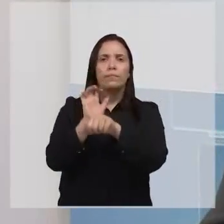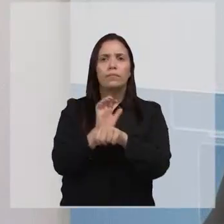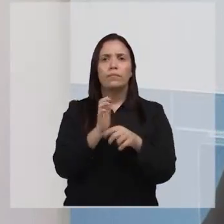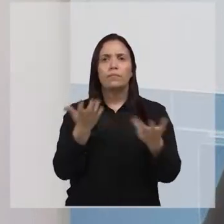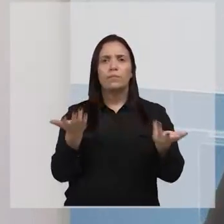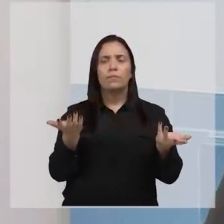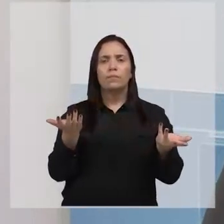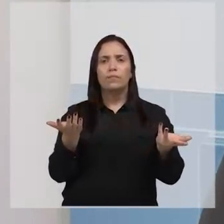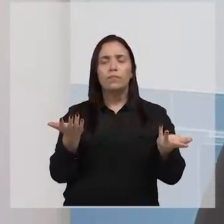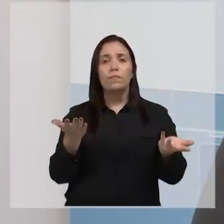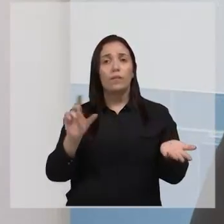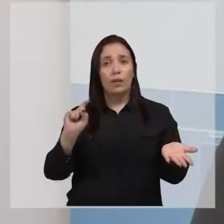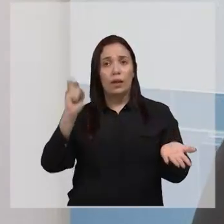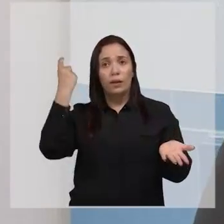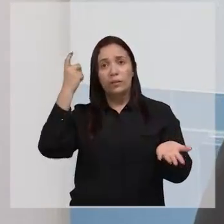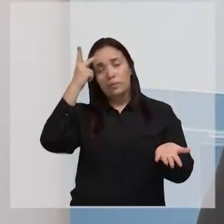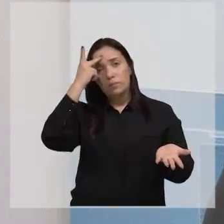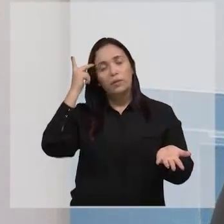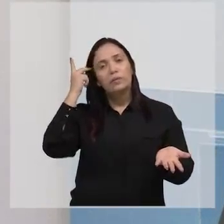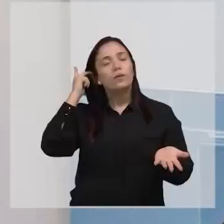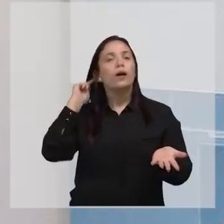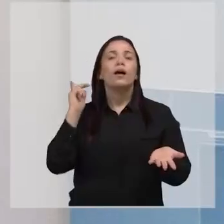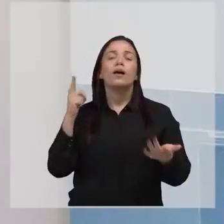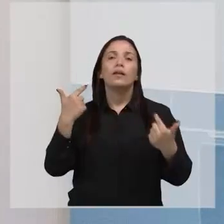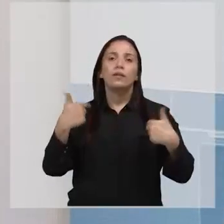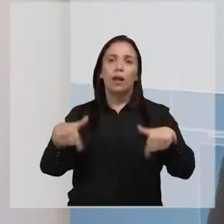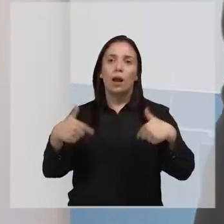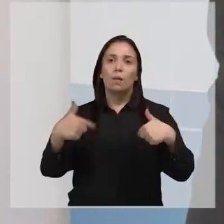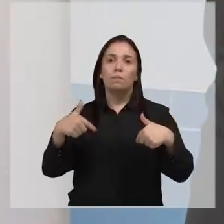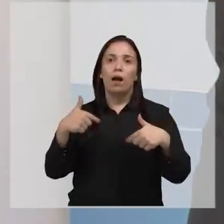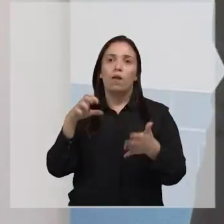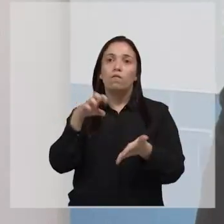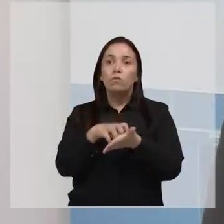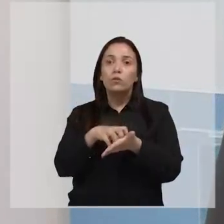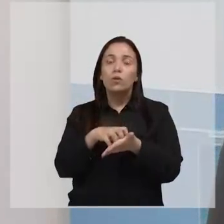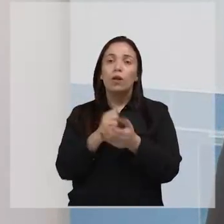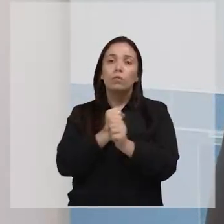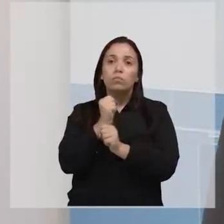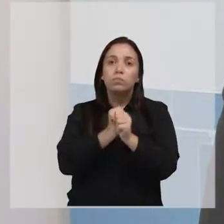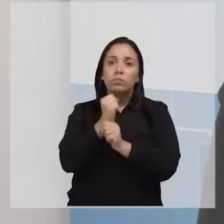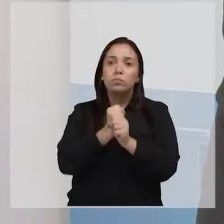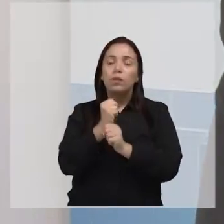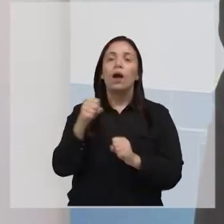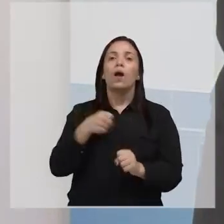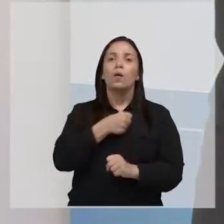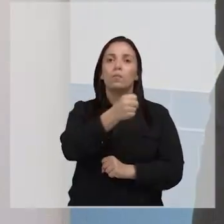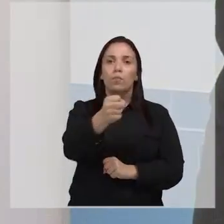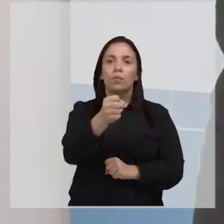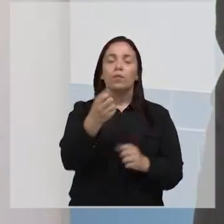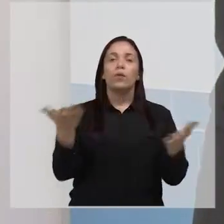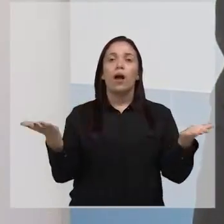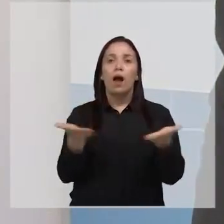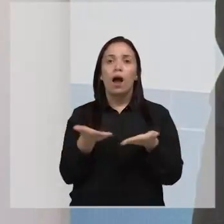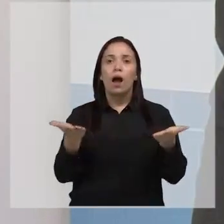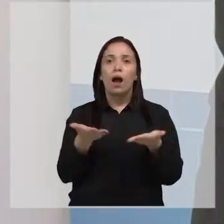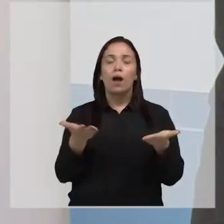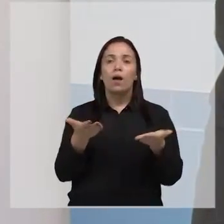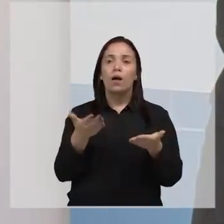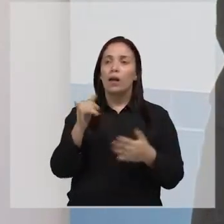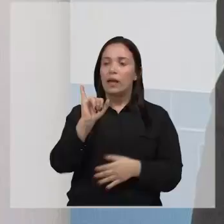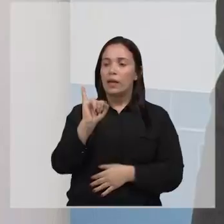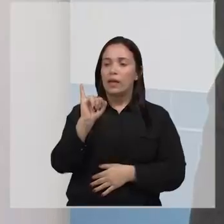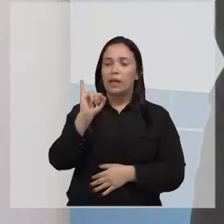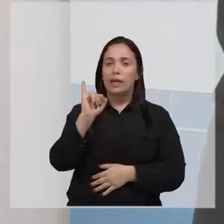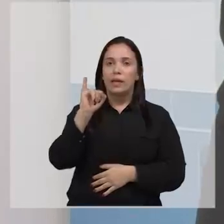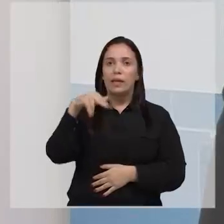pessoas de carreira como eram antigamente. No tempo do Sarney eram pessoas de carreira, mano. Passou a ser chefe de divisão do INAMPS, do